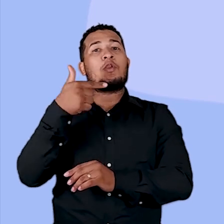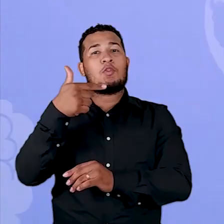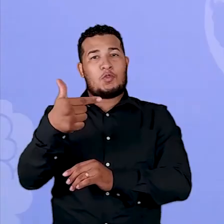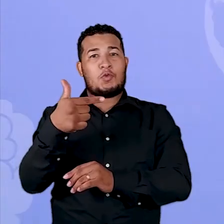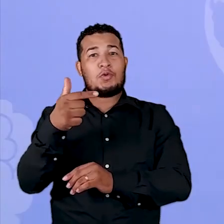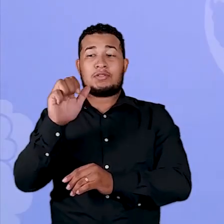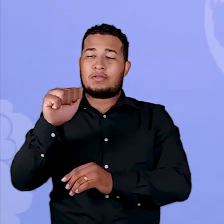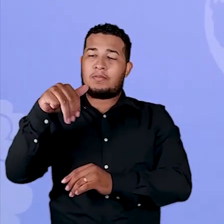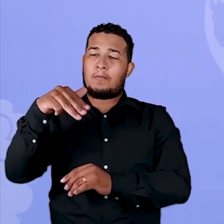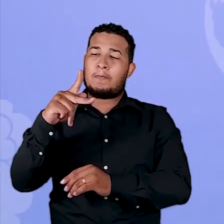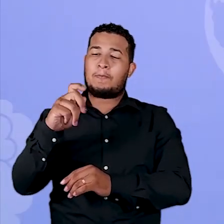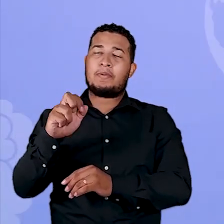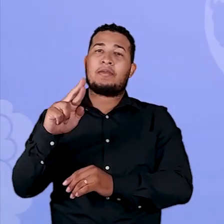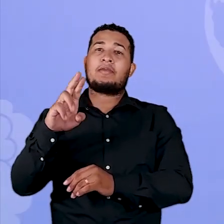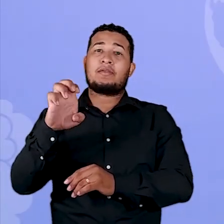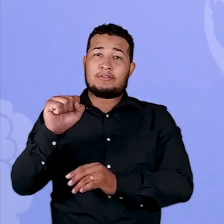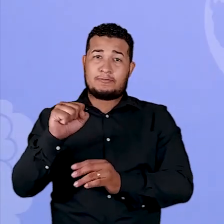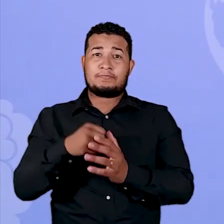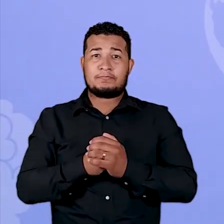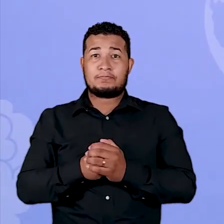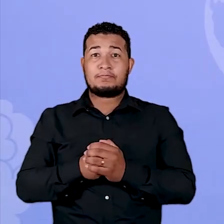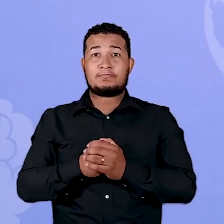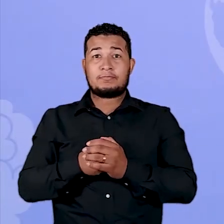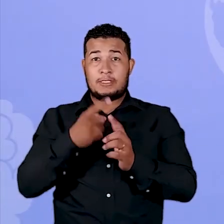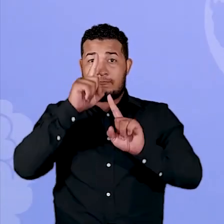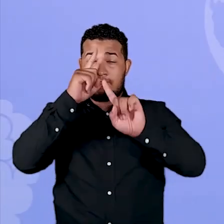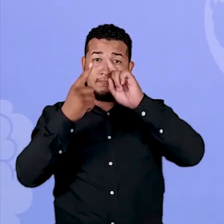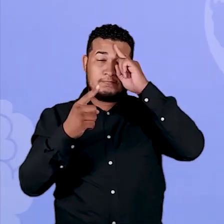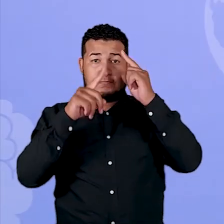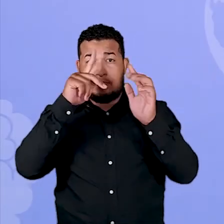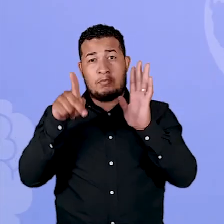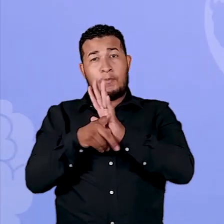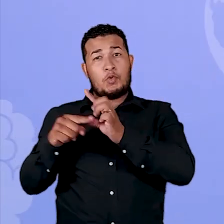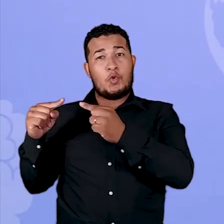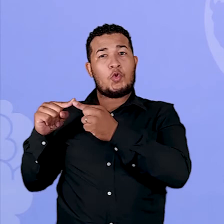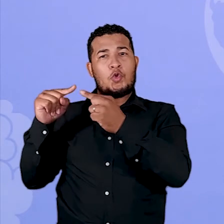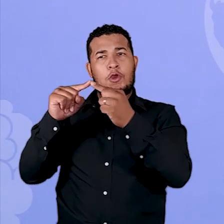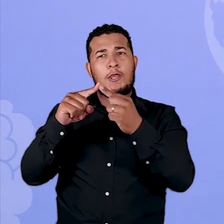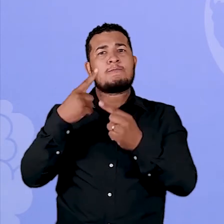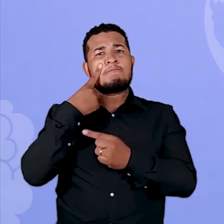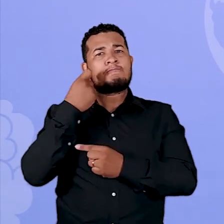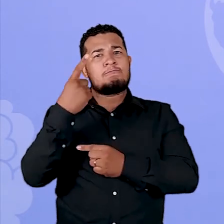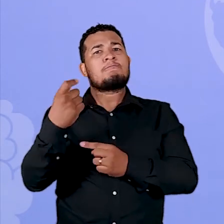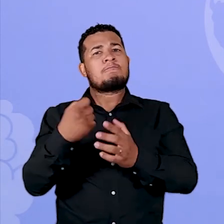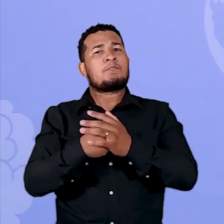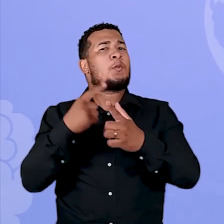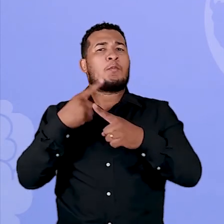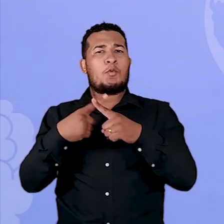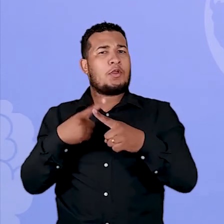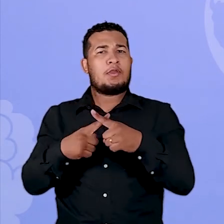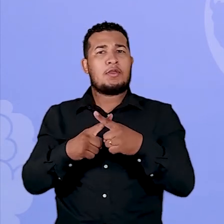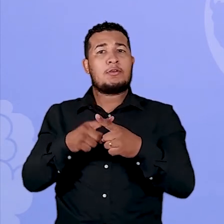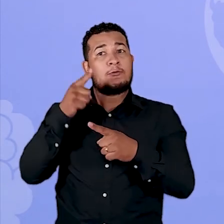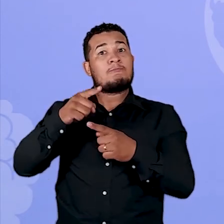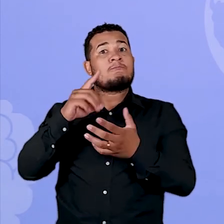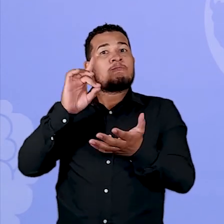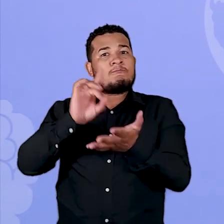amperes. Bom, essa ideia aí de corrente é bem interessante, Porque a corrente, efetivamente, ela é